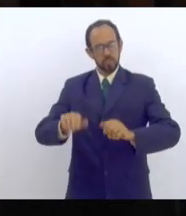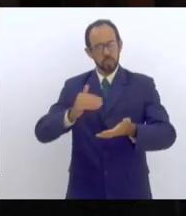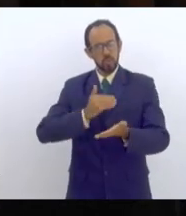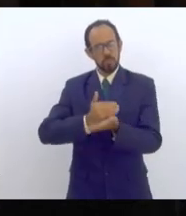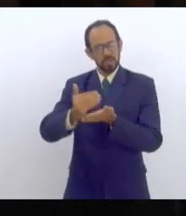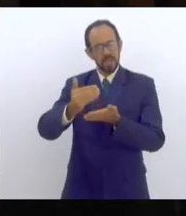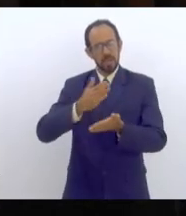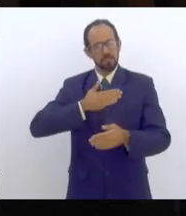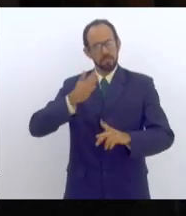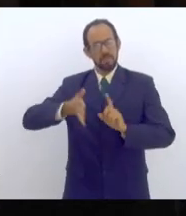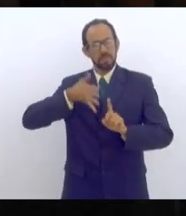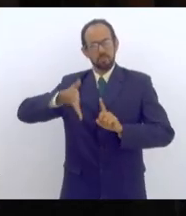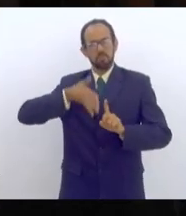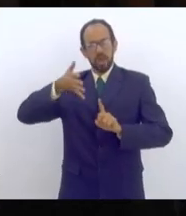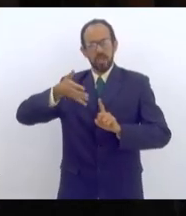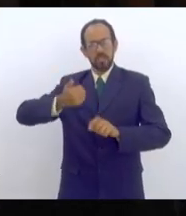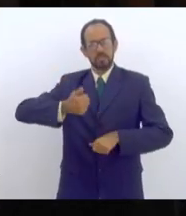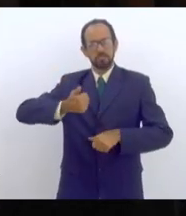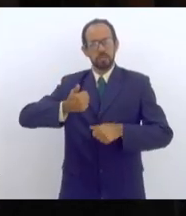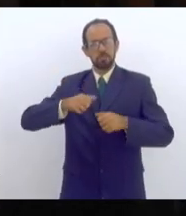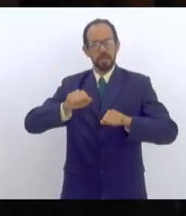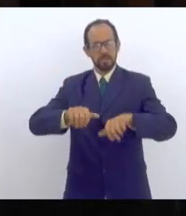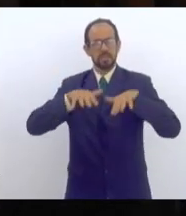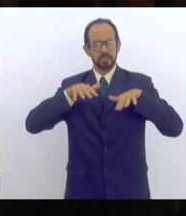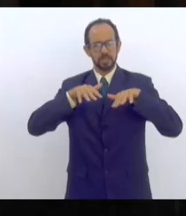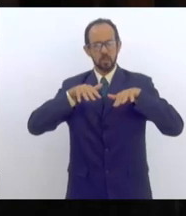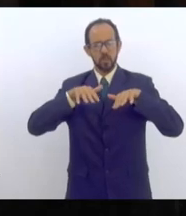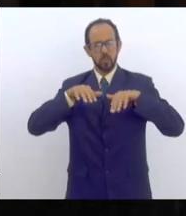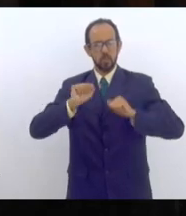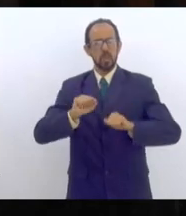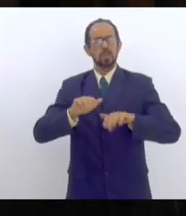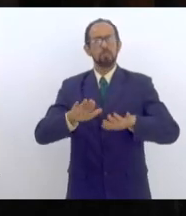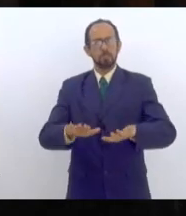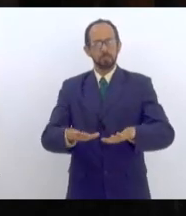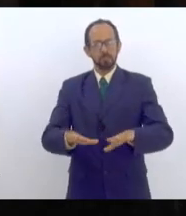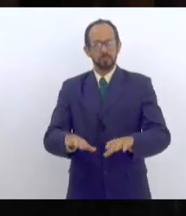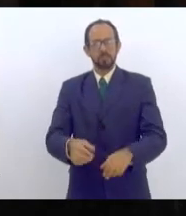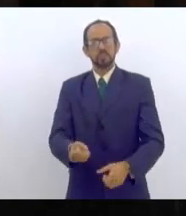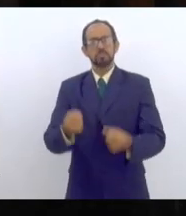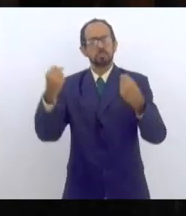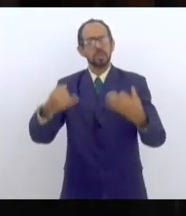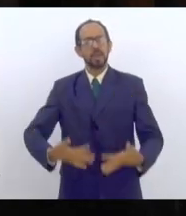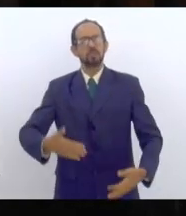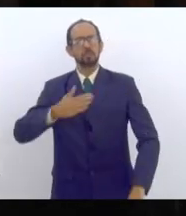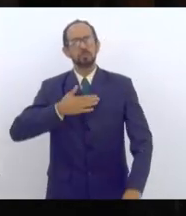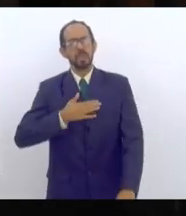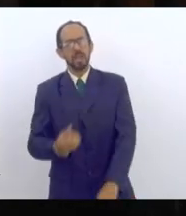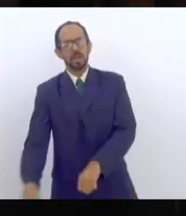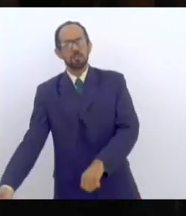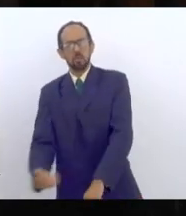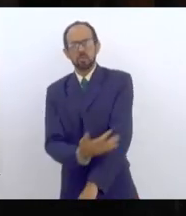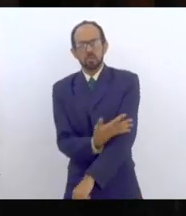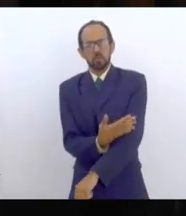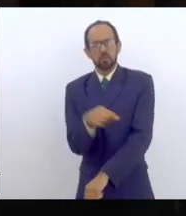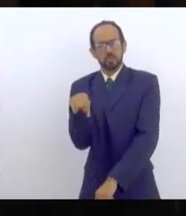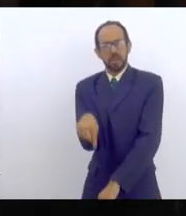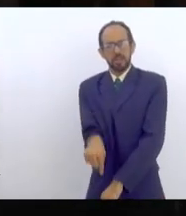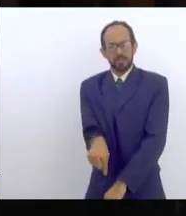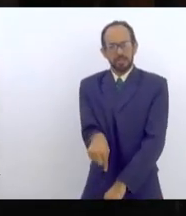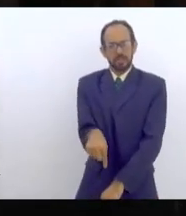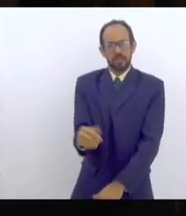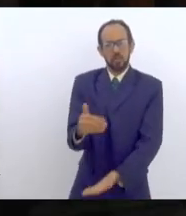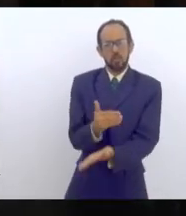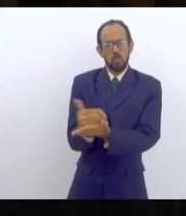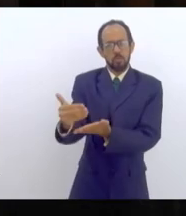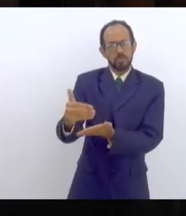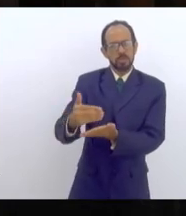fala nessa primeira sessão sem antes registrar a emoção de estar nessa casa, onde eu iniciei minha vida política e permaneci por